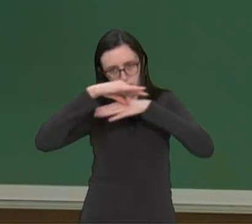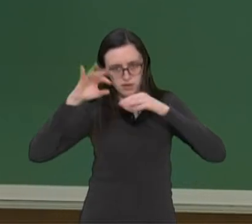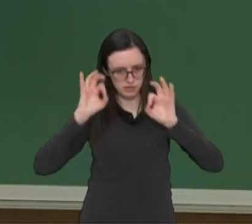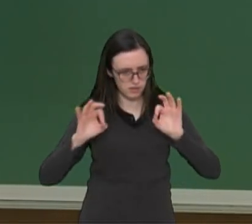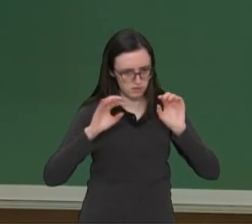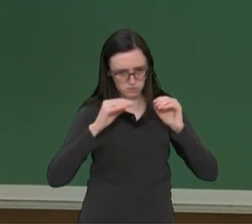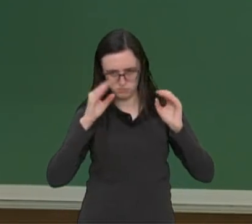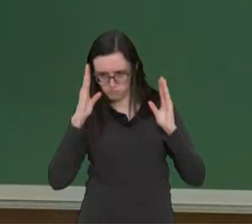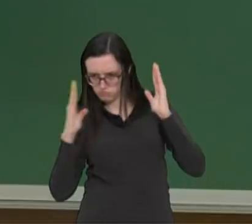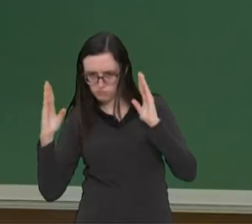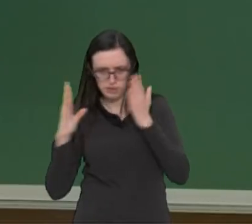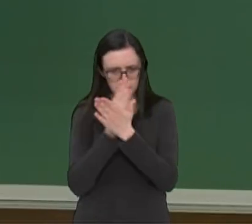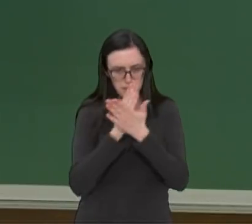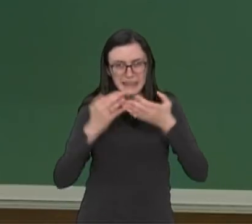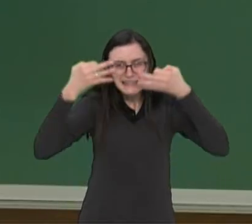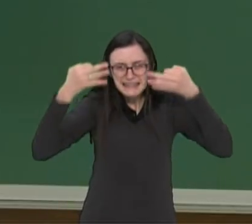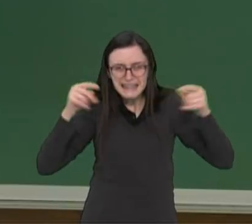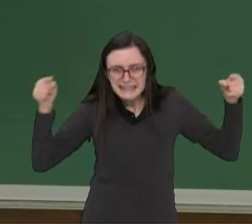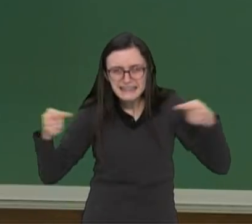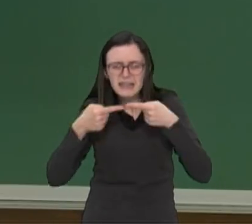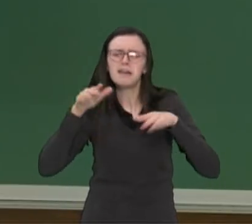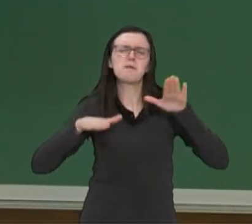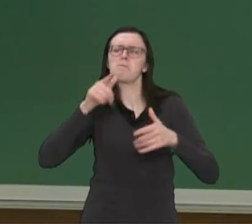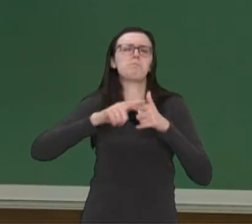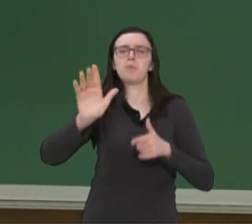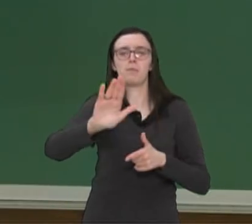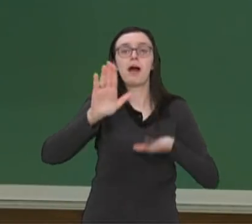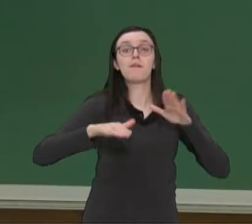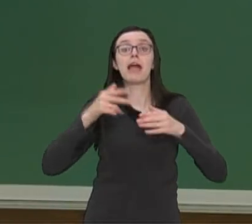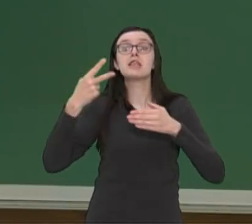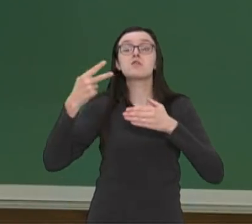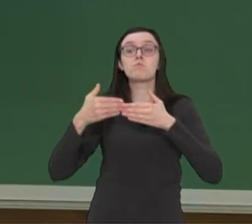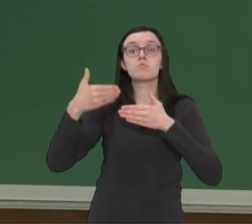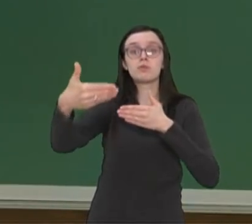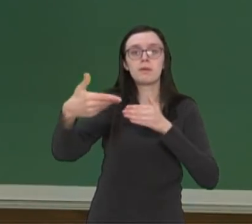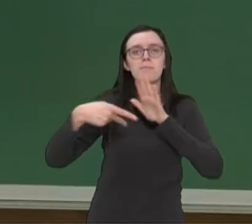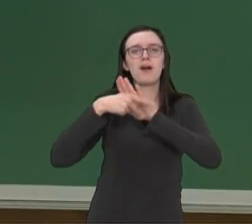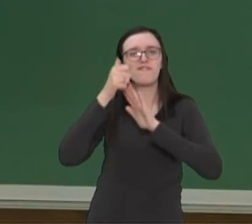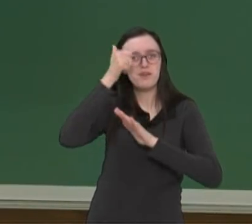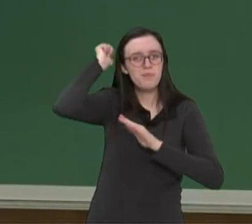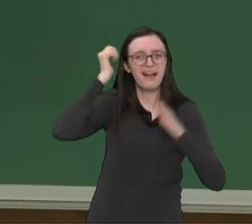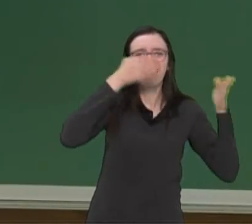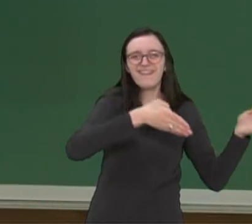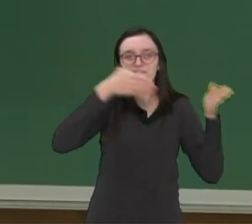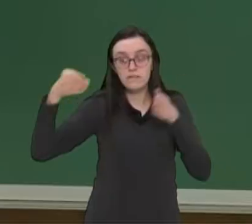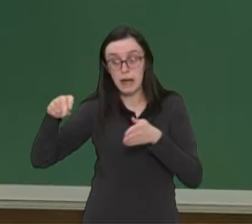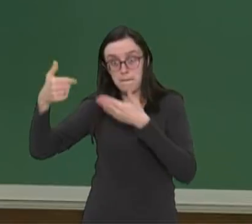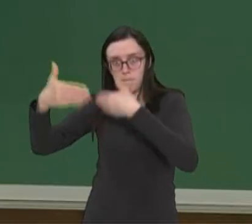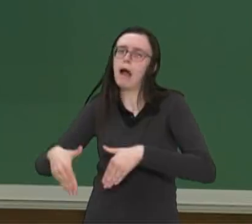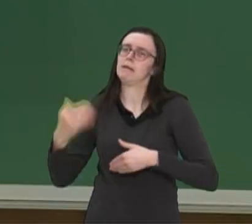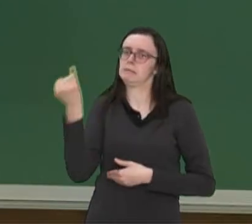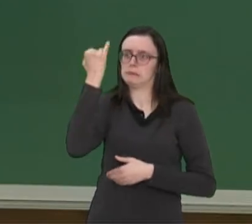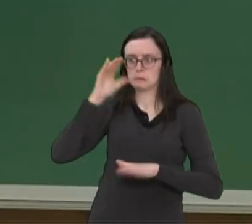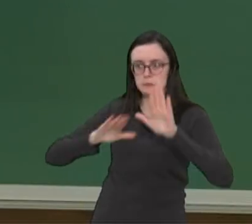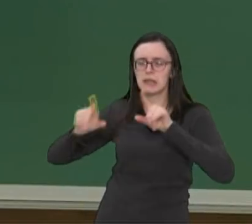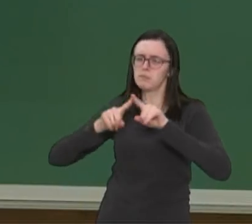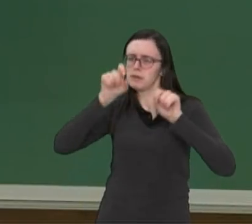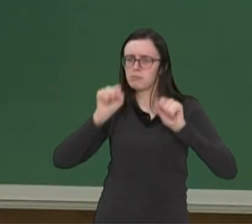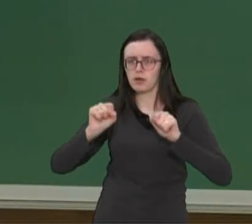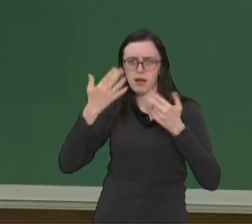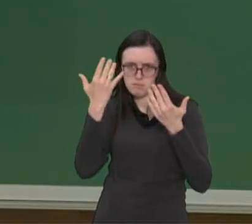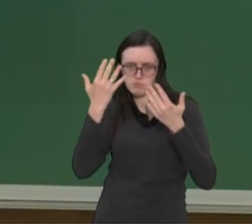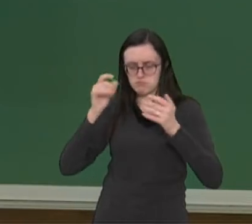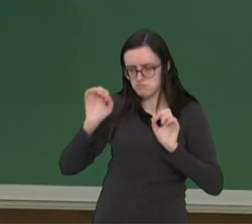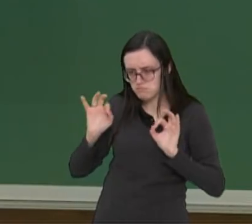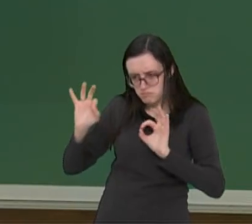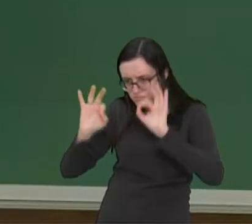bem proporcional, não tem importância. A não ser, claro, que seja numa segunda fase federal, que daí você vai tomar um pouquinho mais de cuidado, tá? Mas daí você refaz bem bonitinho.